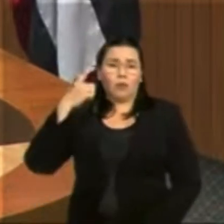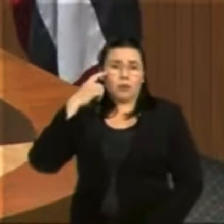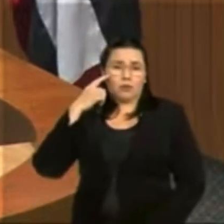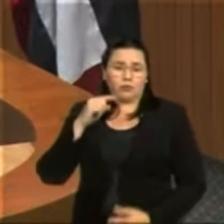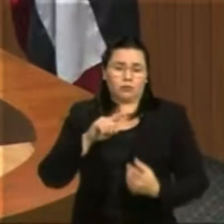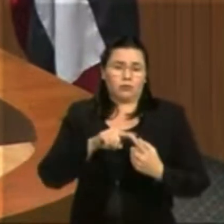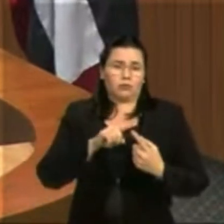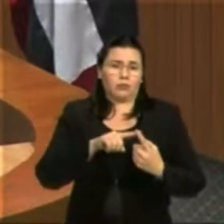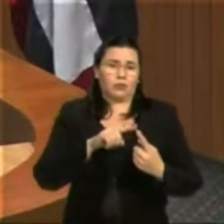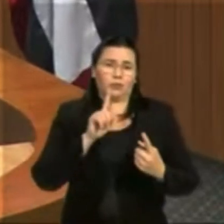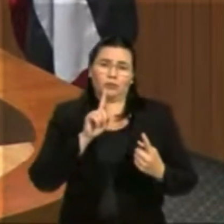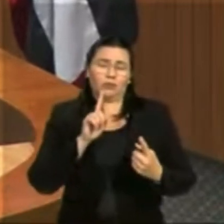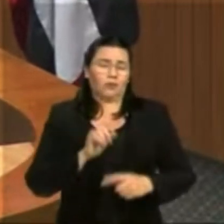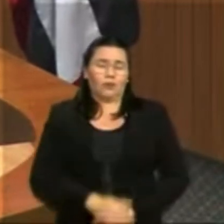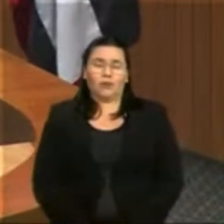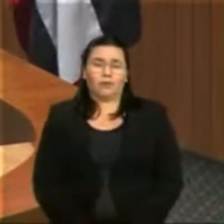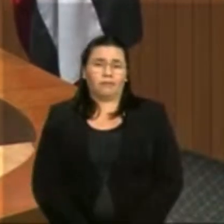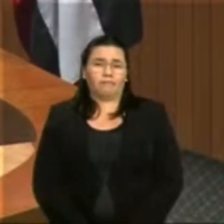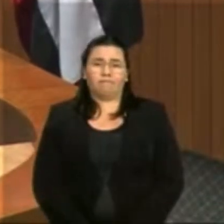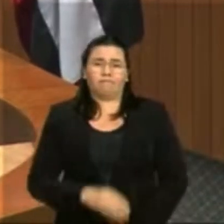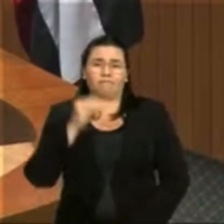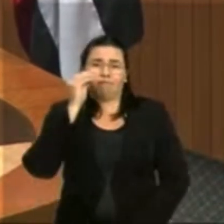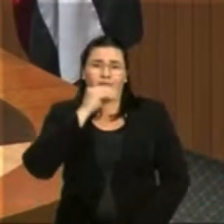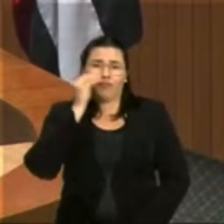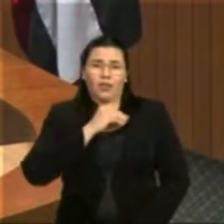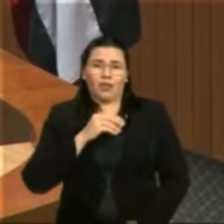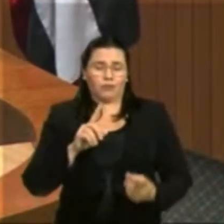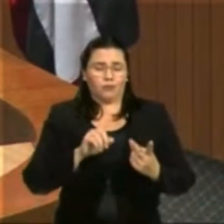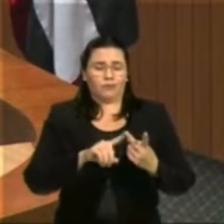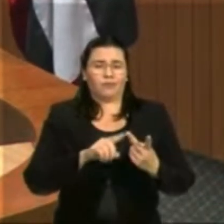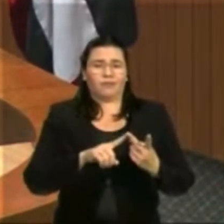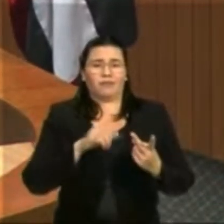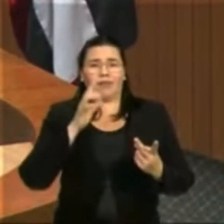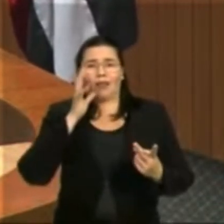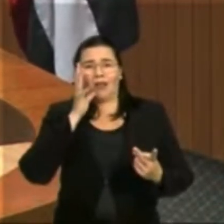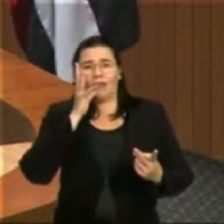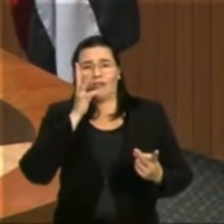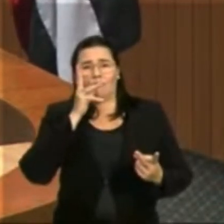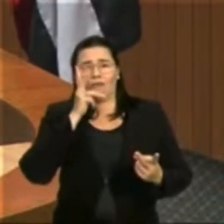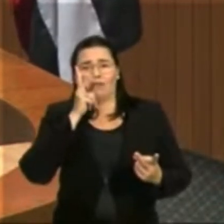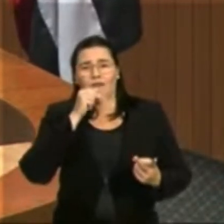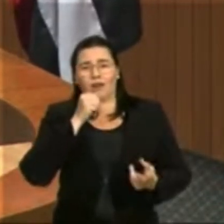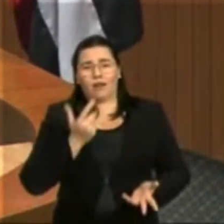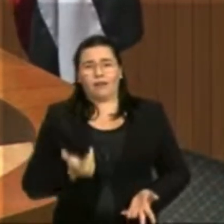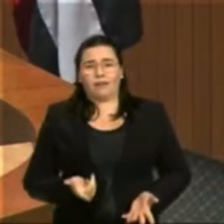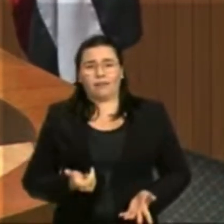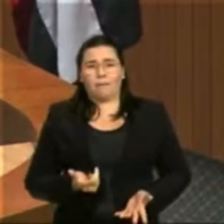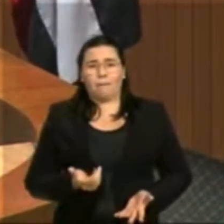lento, que nem uma pedra imóvel, parada no meio de um rio. Se quiser, a gente marca.